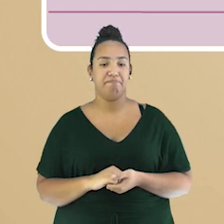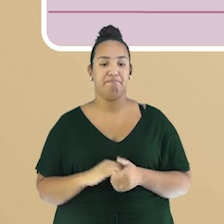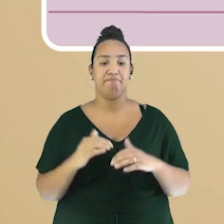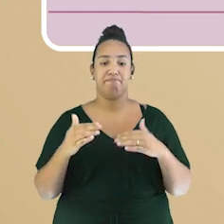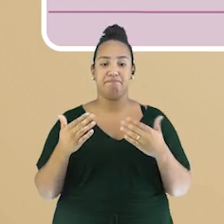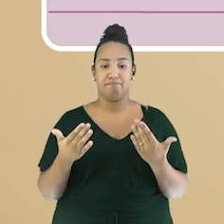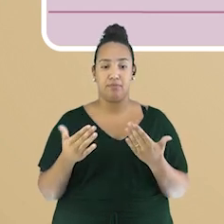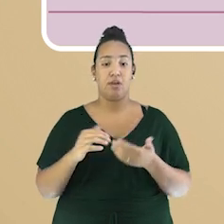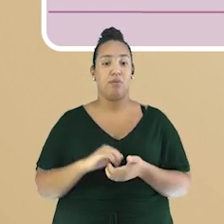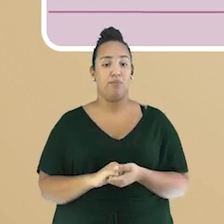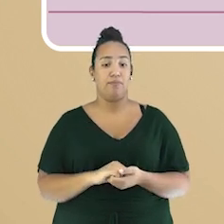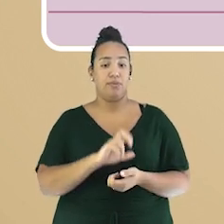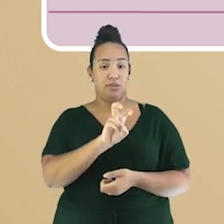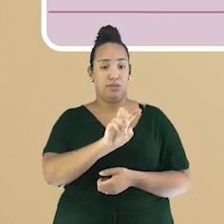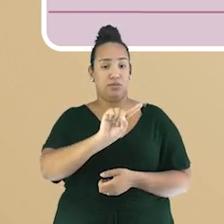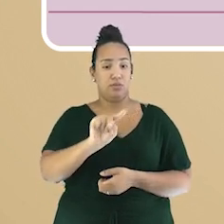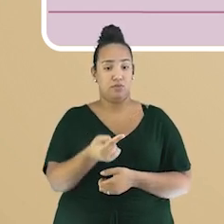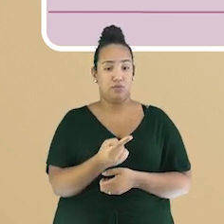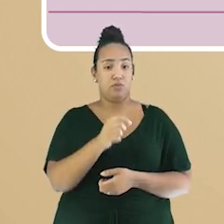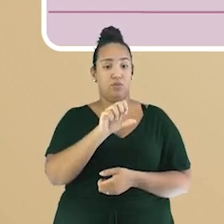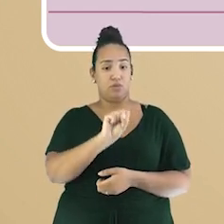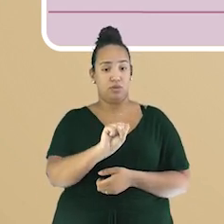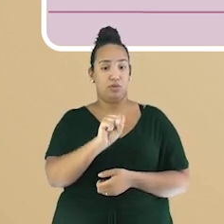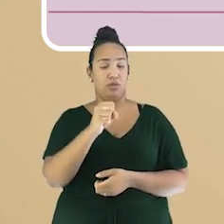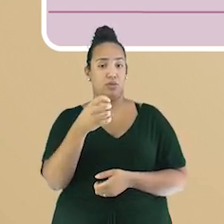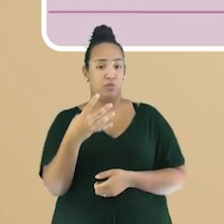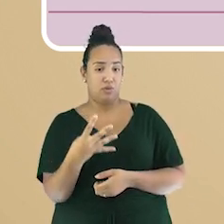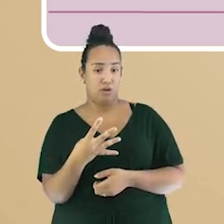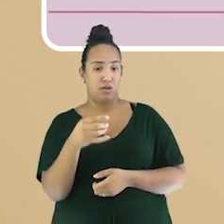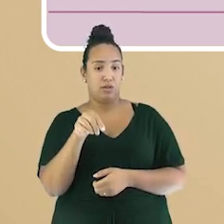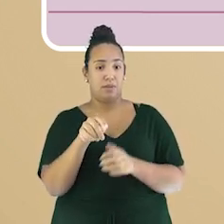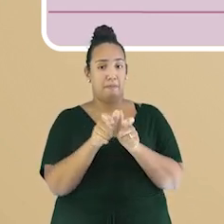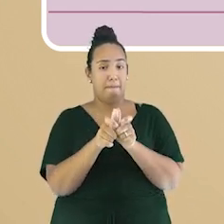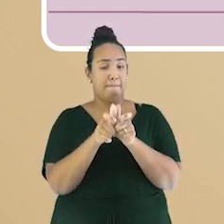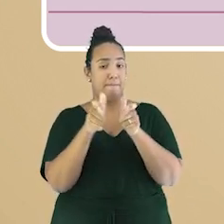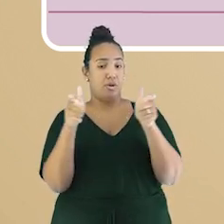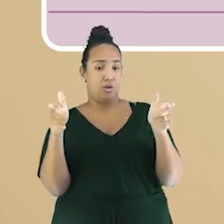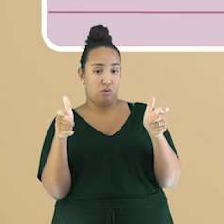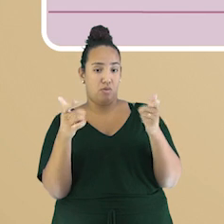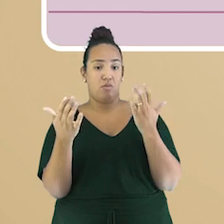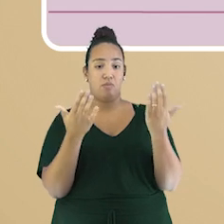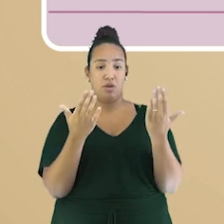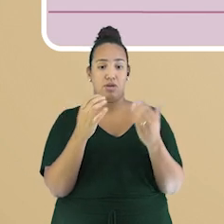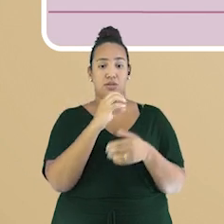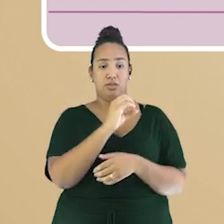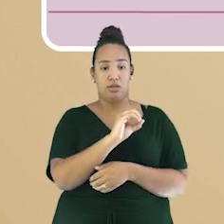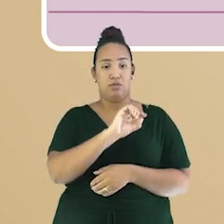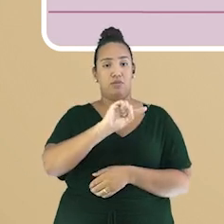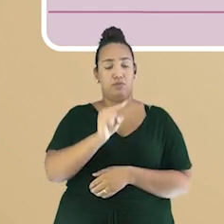de 5,84 é maior do que